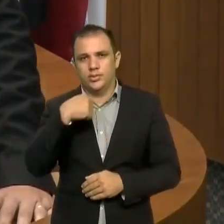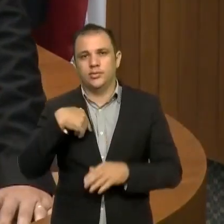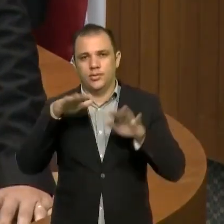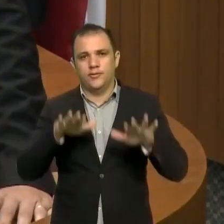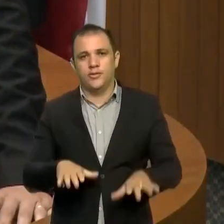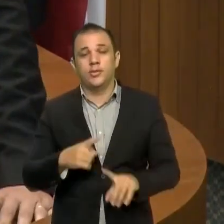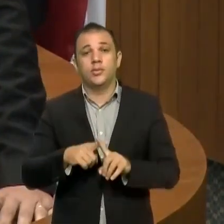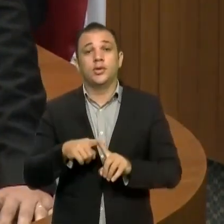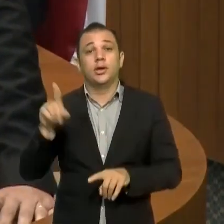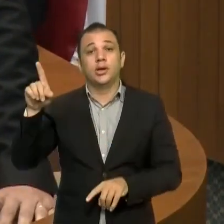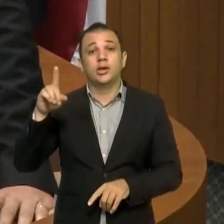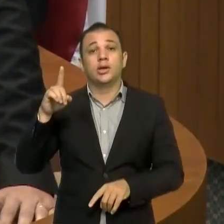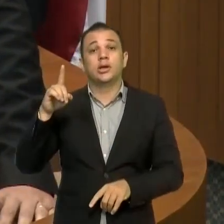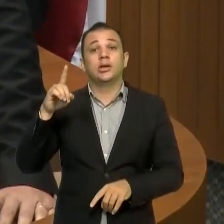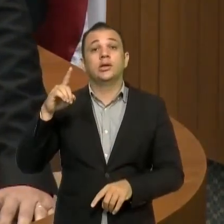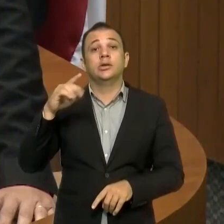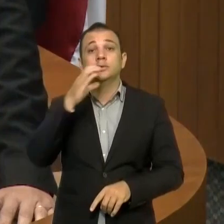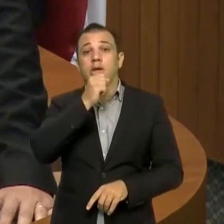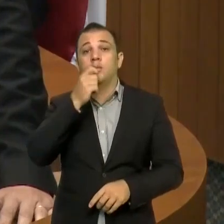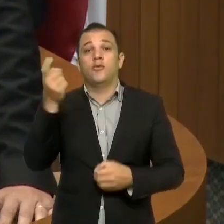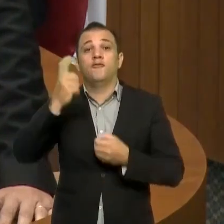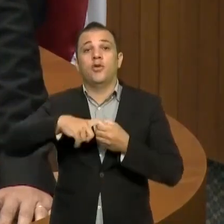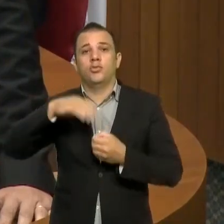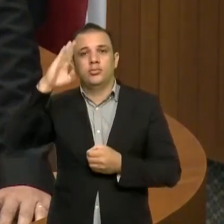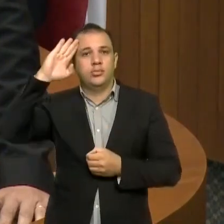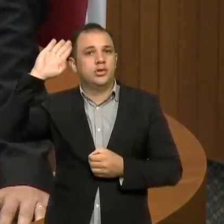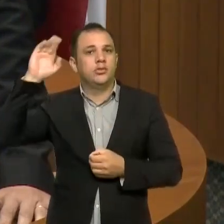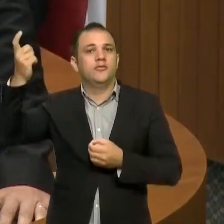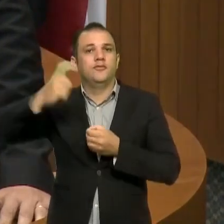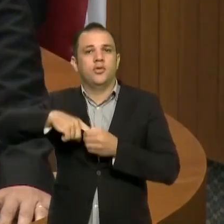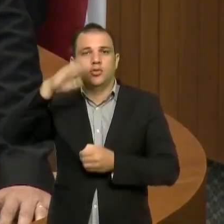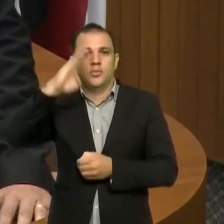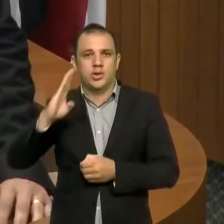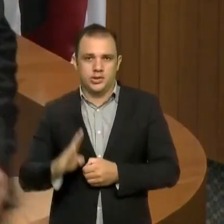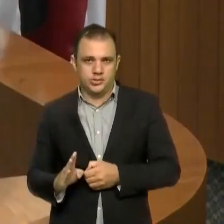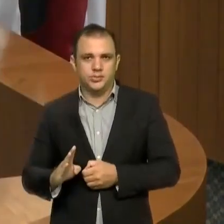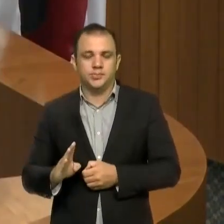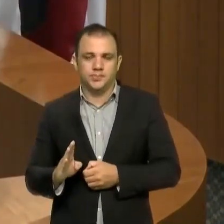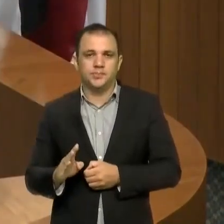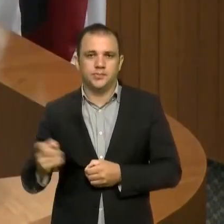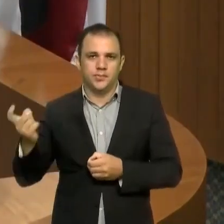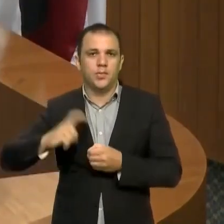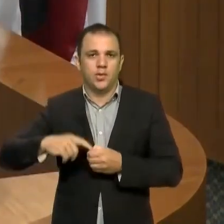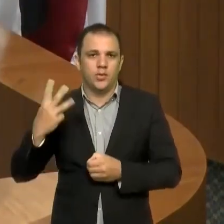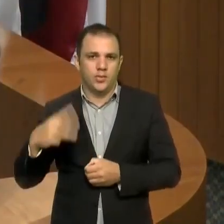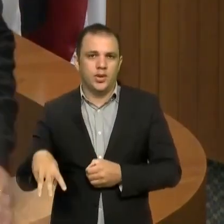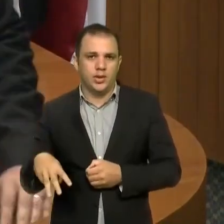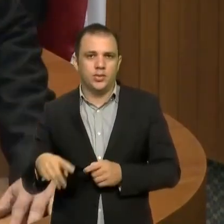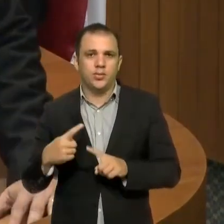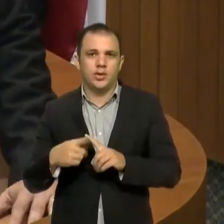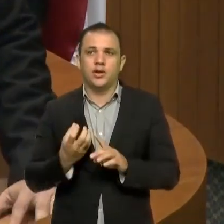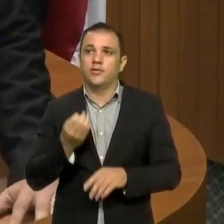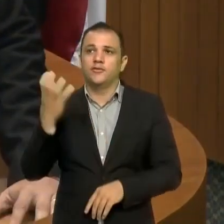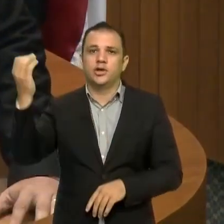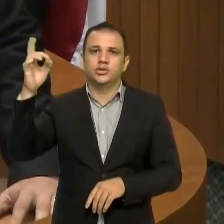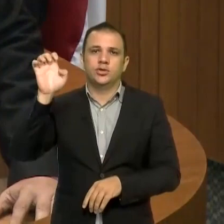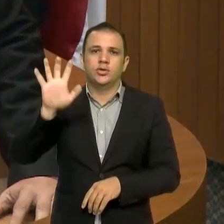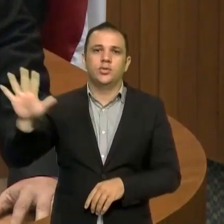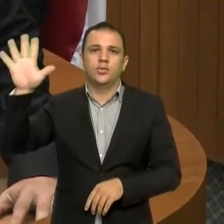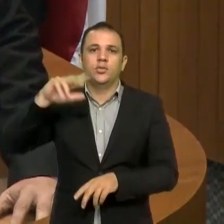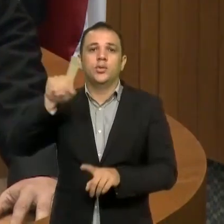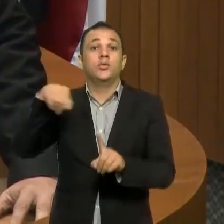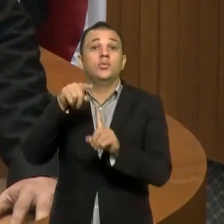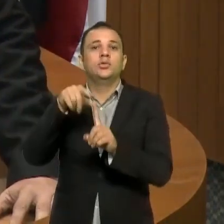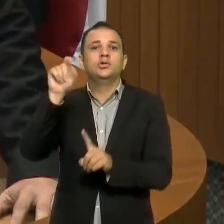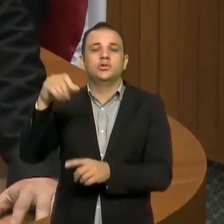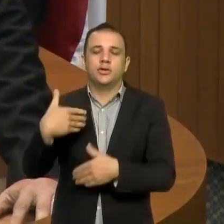o retorno do governador Carlos Brandão, dessa missão oficial que ele fez à Europa para trazer desenvolvimento, para trazer